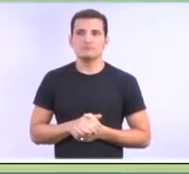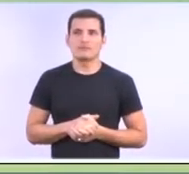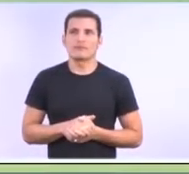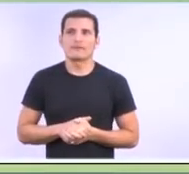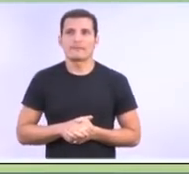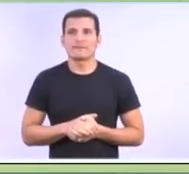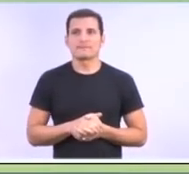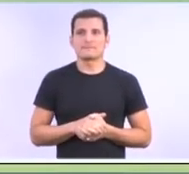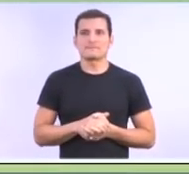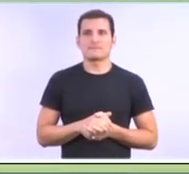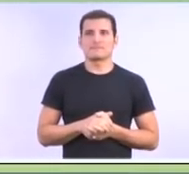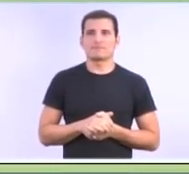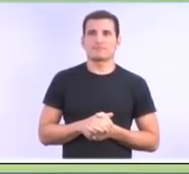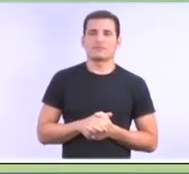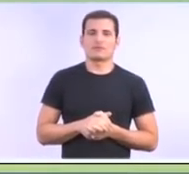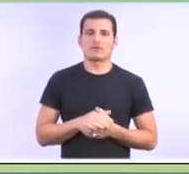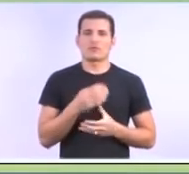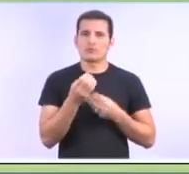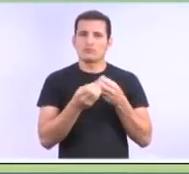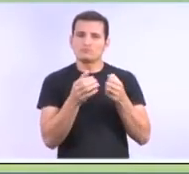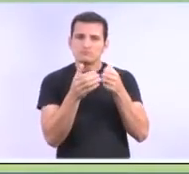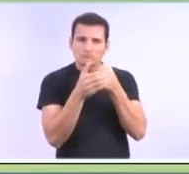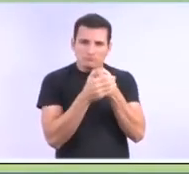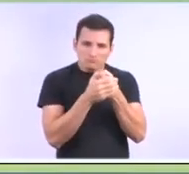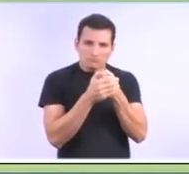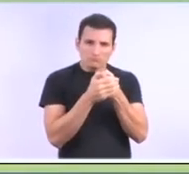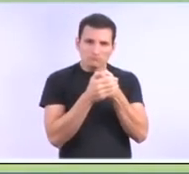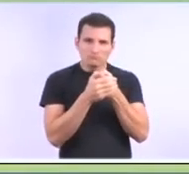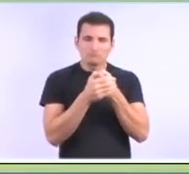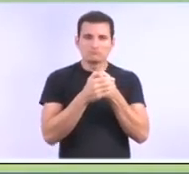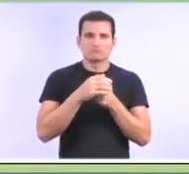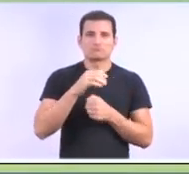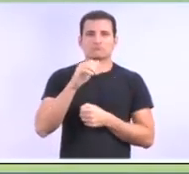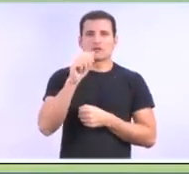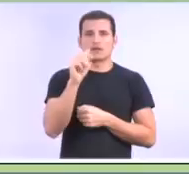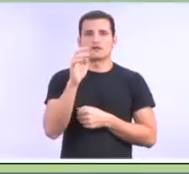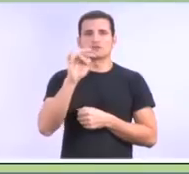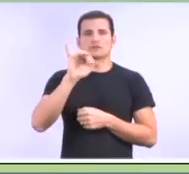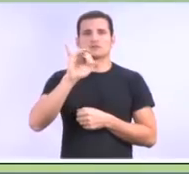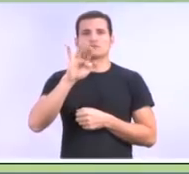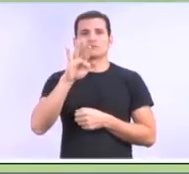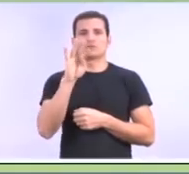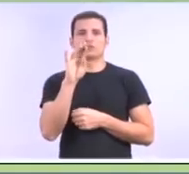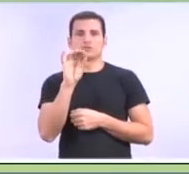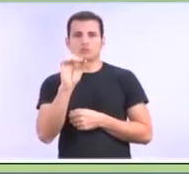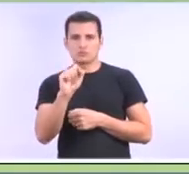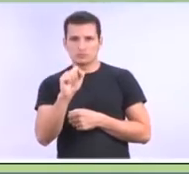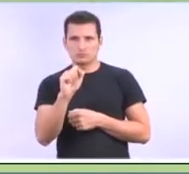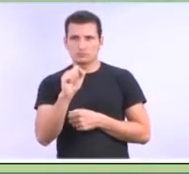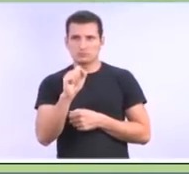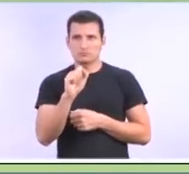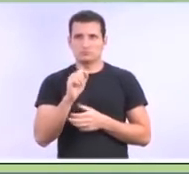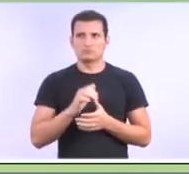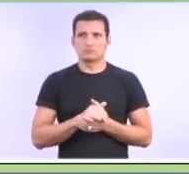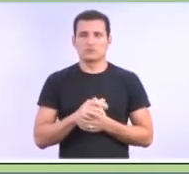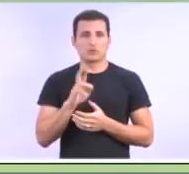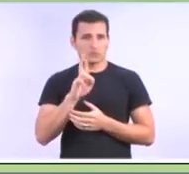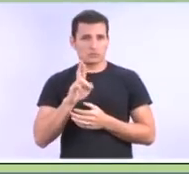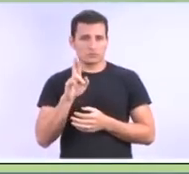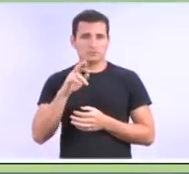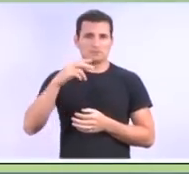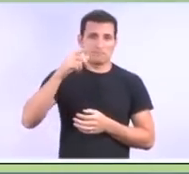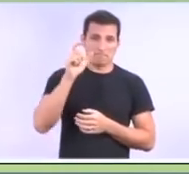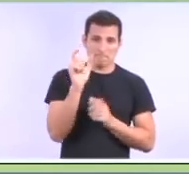Agora, para proteger os atributos de acesso indevido, usa-se um qualificador chamado